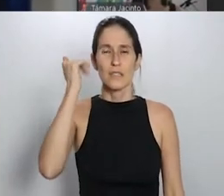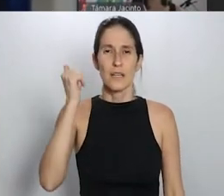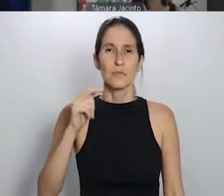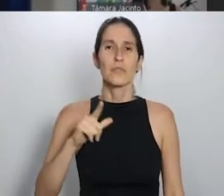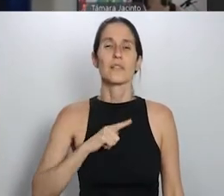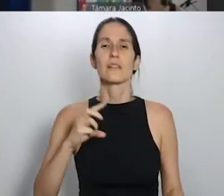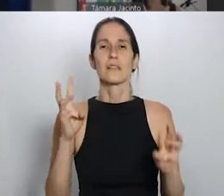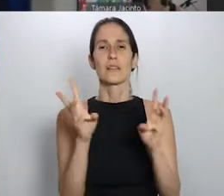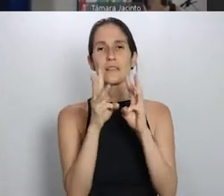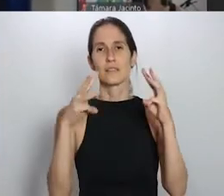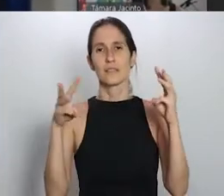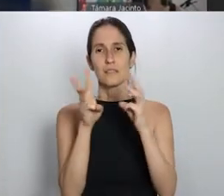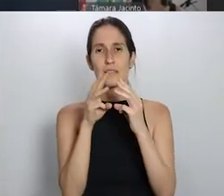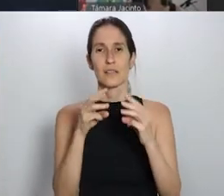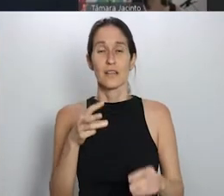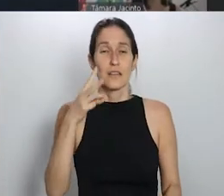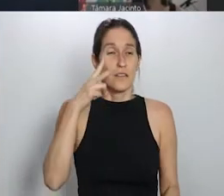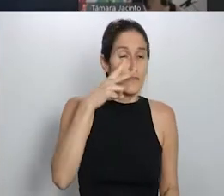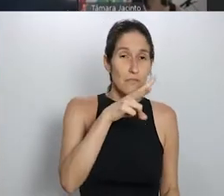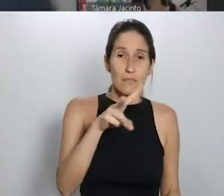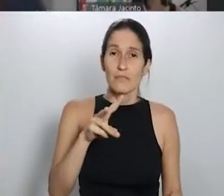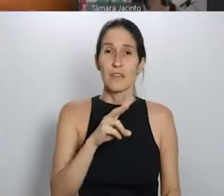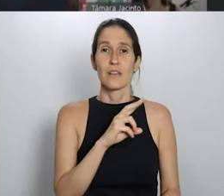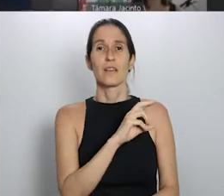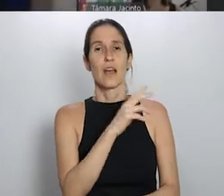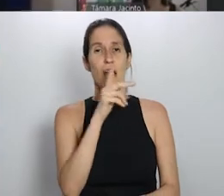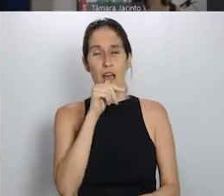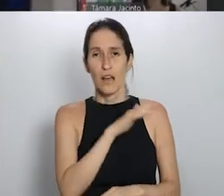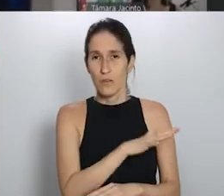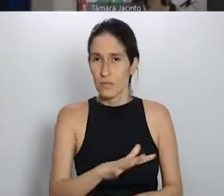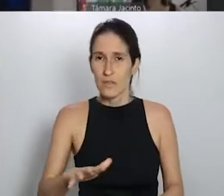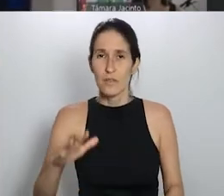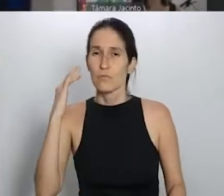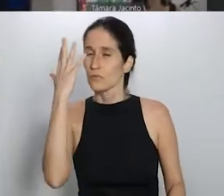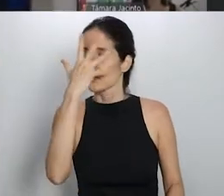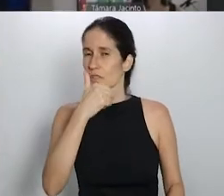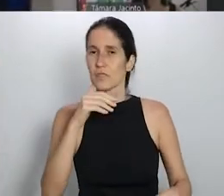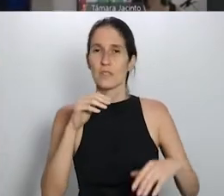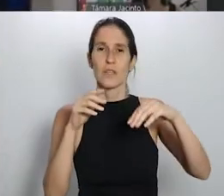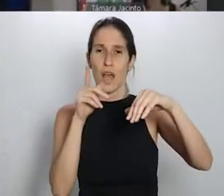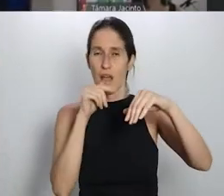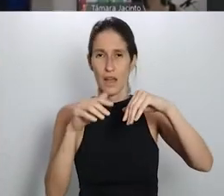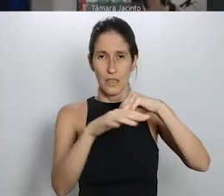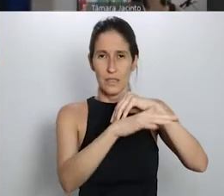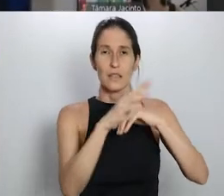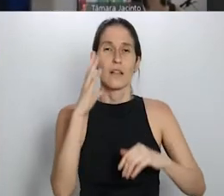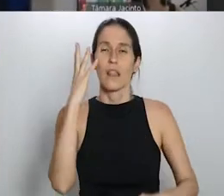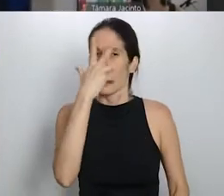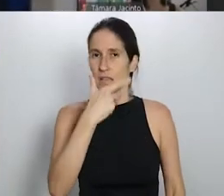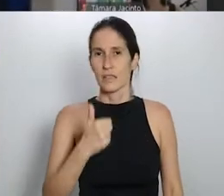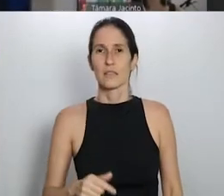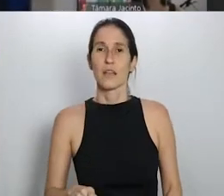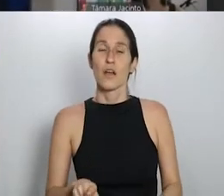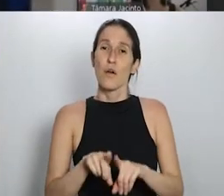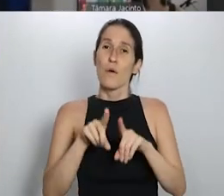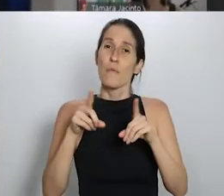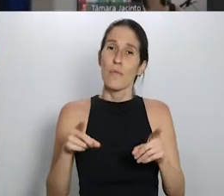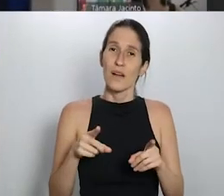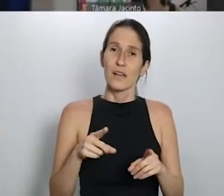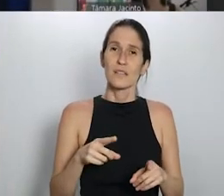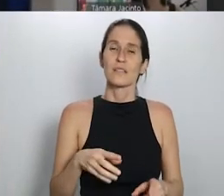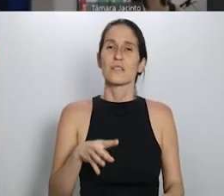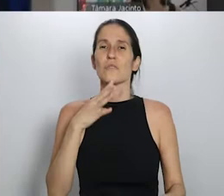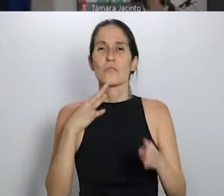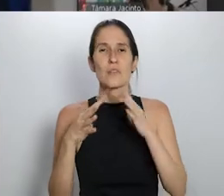uma cirandeira. Quando chega lá, vê uma praia linda, uma ilha linda, mas muitas vezes chamada... O chamado foi a